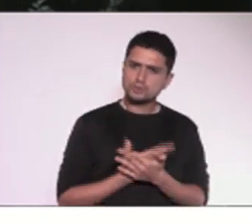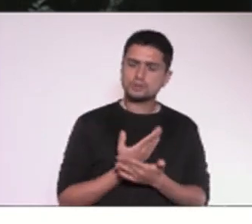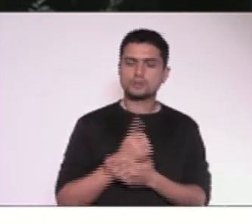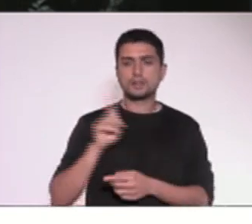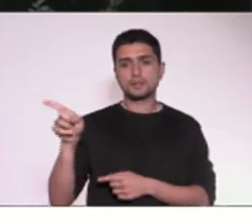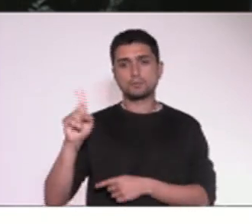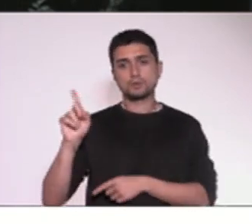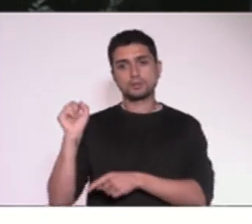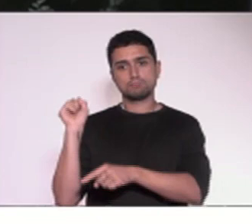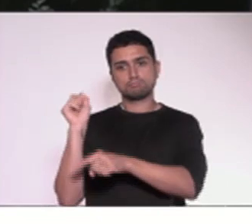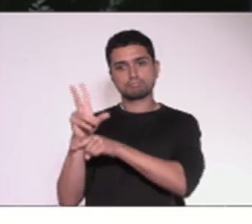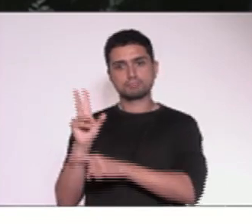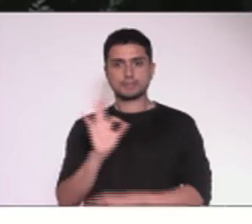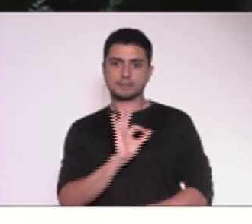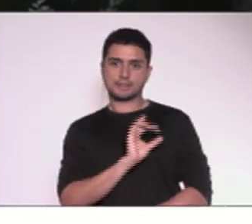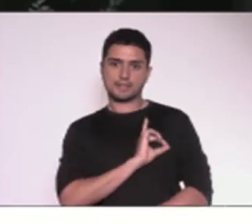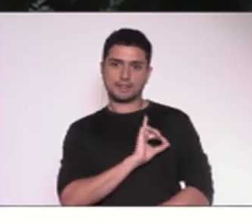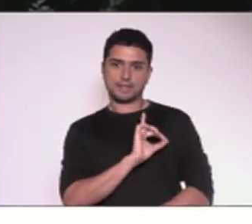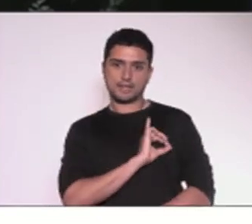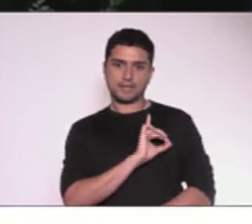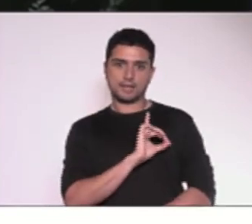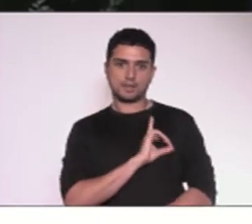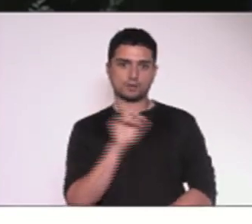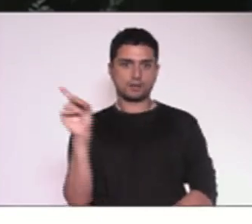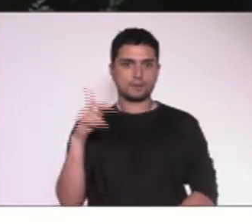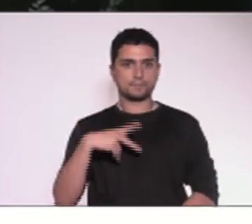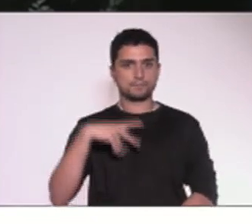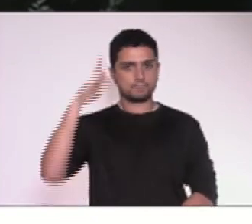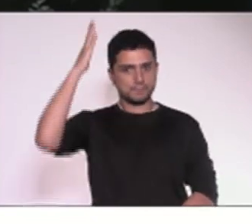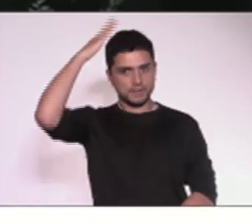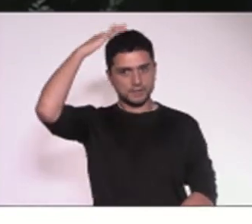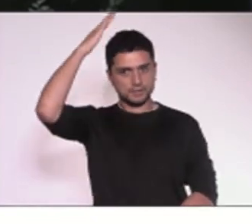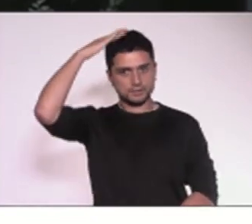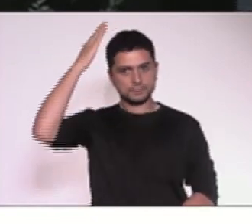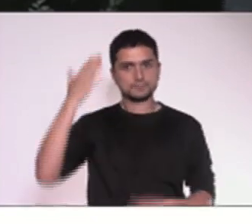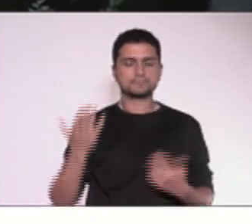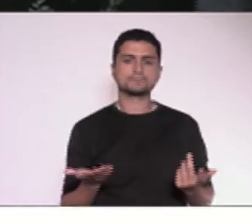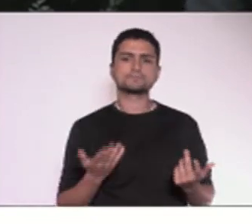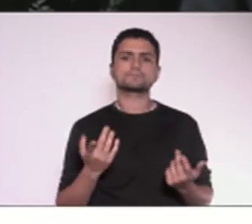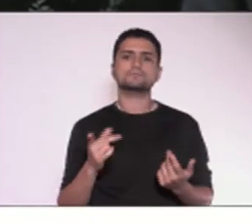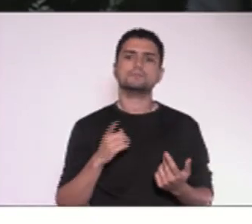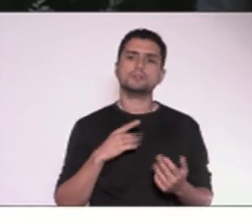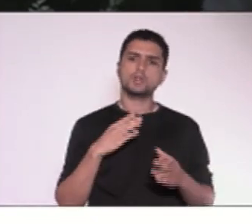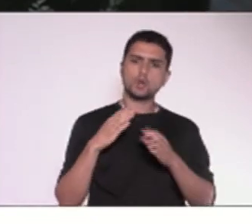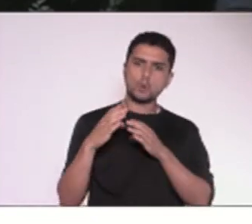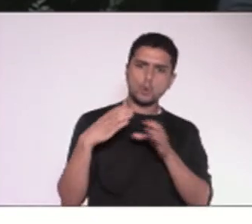delegado do Paraná, Marcos. Fizemos o concurso